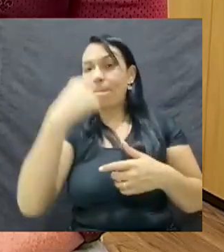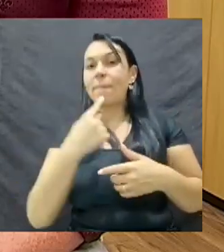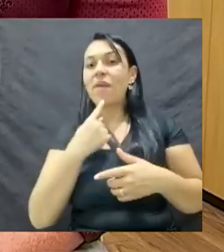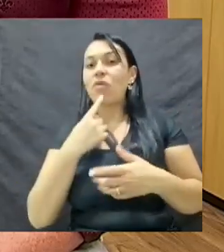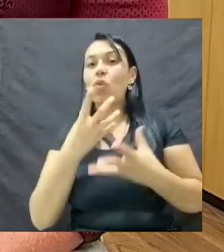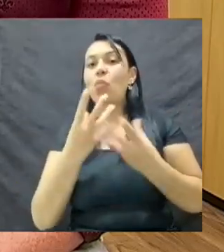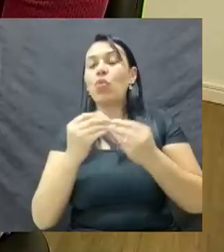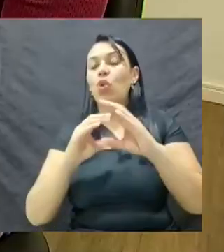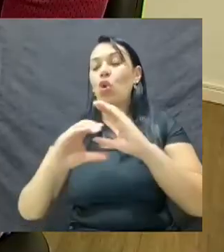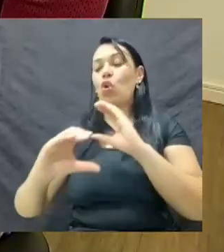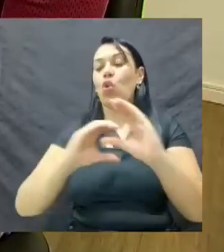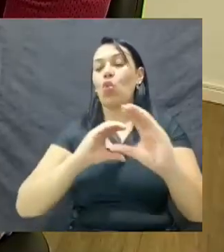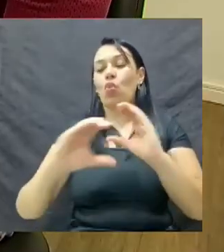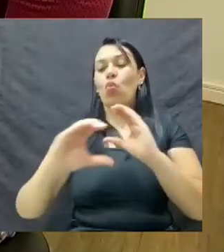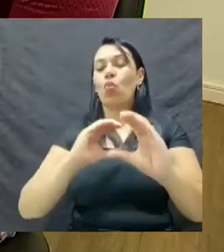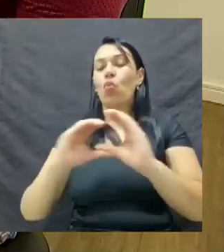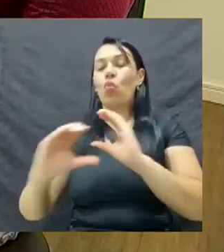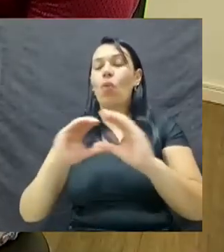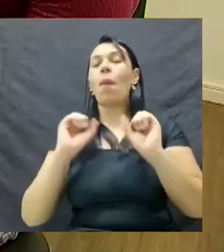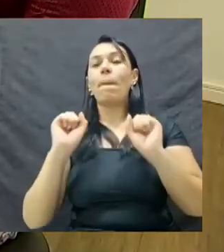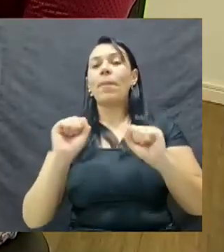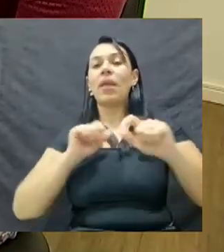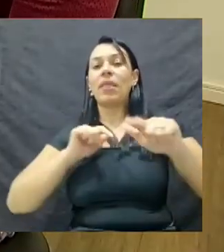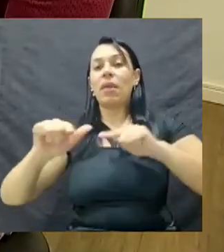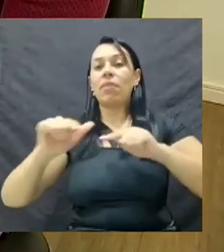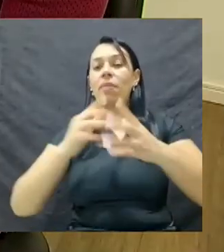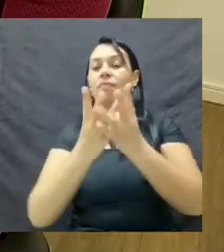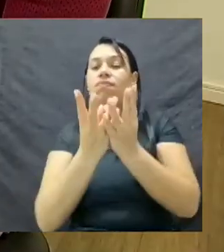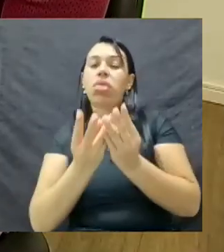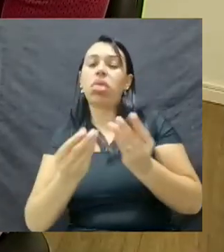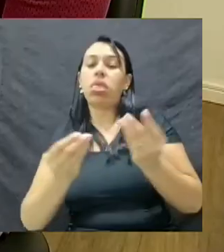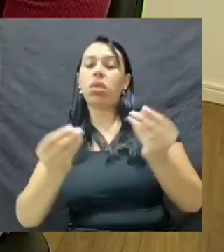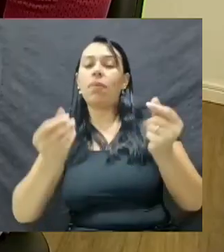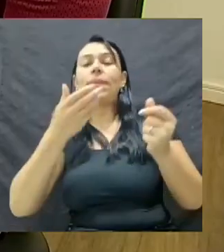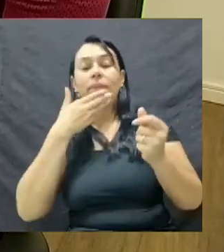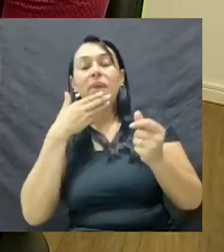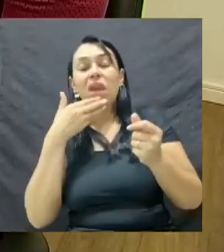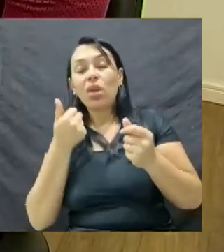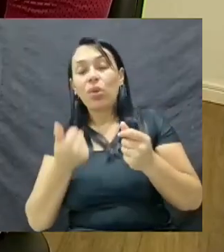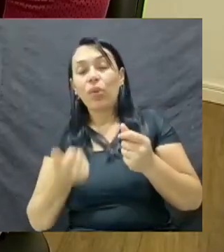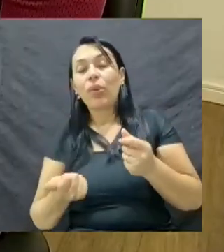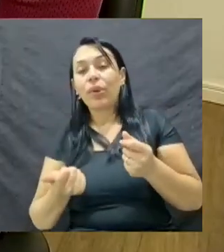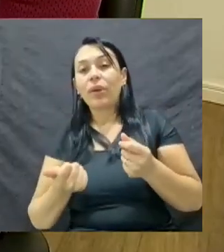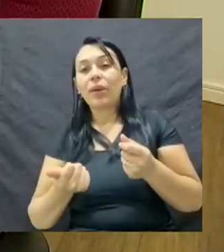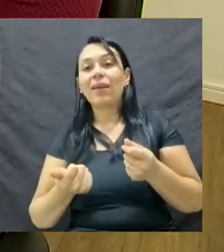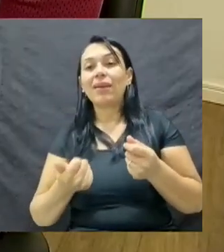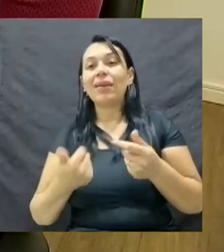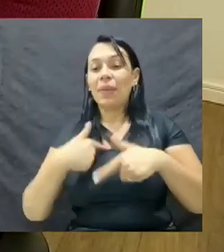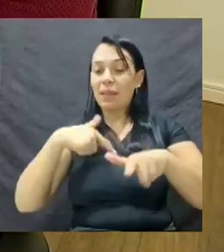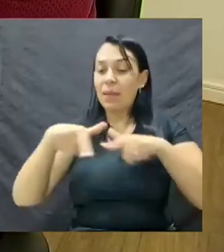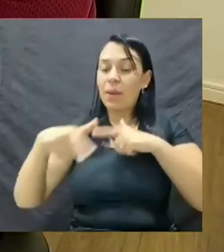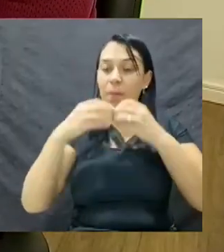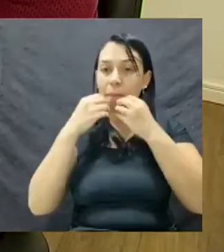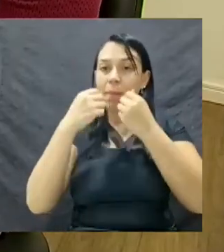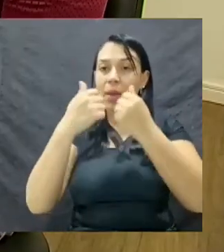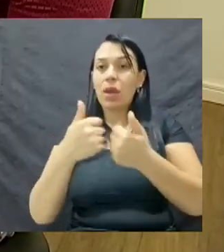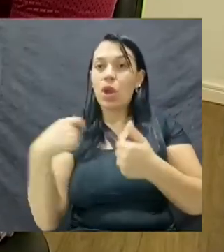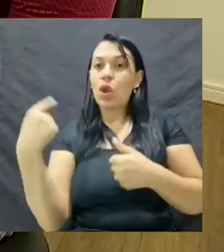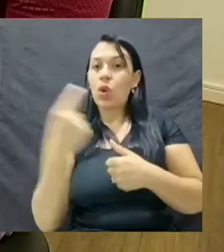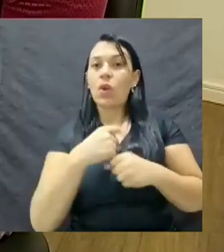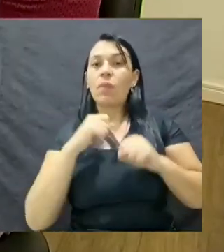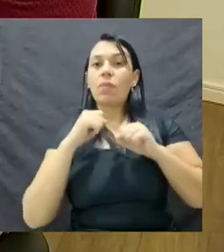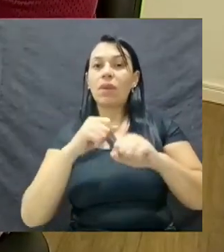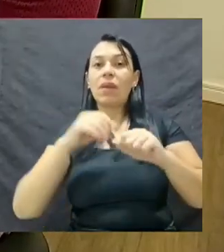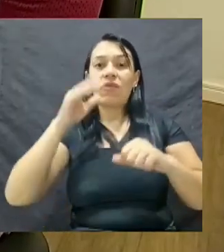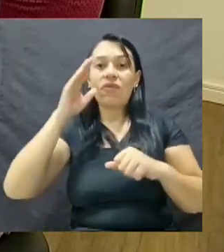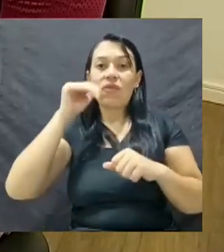trabalho ter uma fluidez até melhor, né? O trabalho flui bem, sabe também, Rafa, porque nós temos servidores muito qualificados, isso